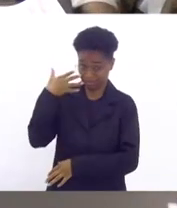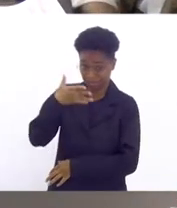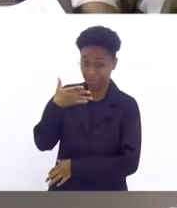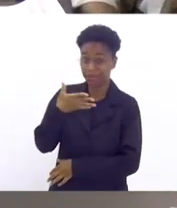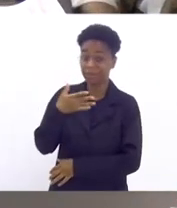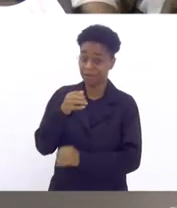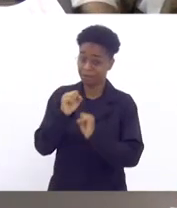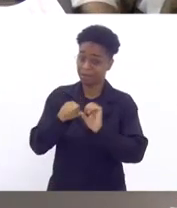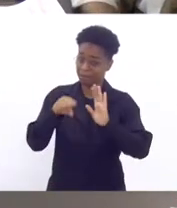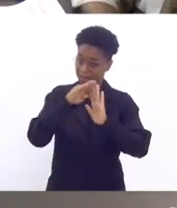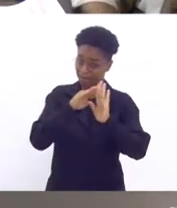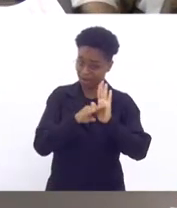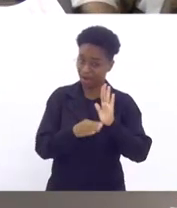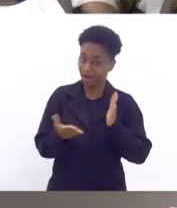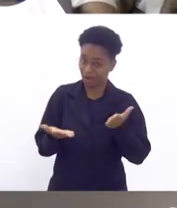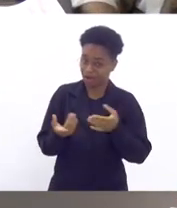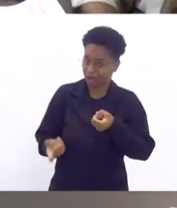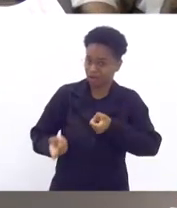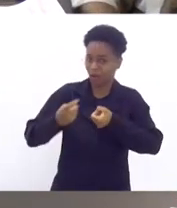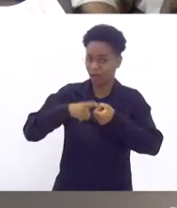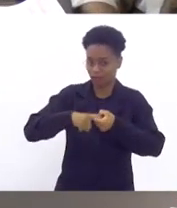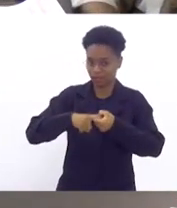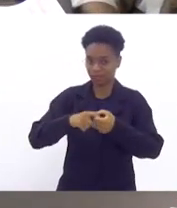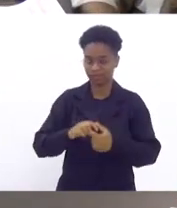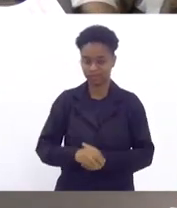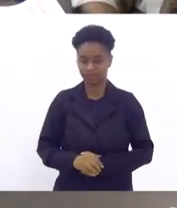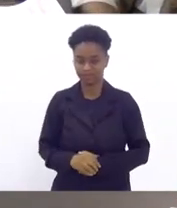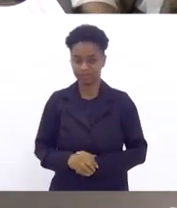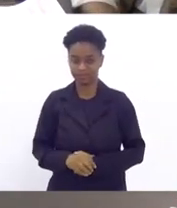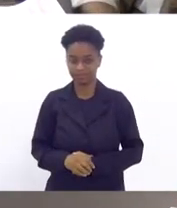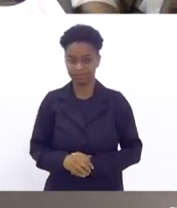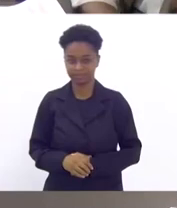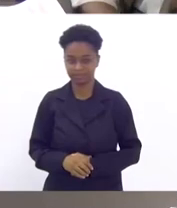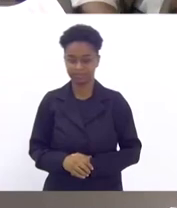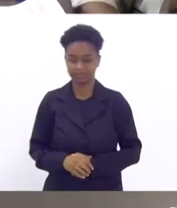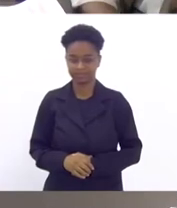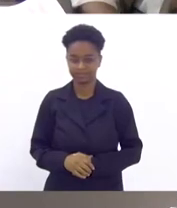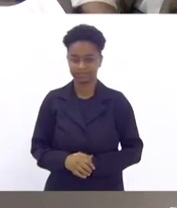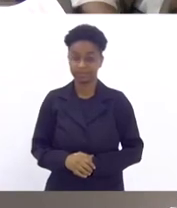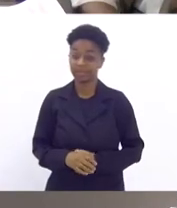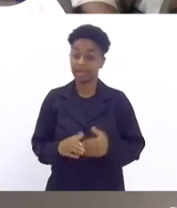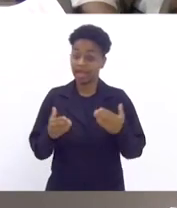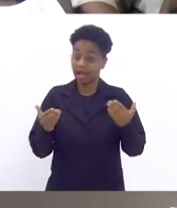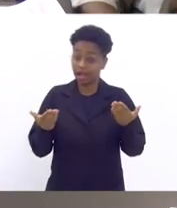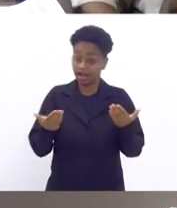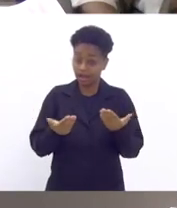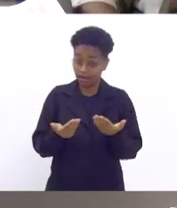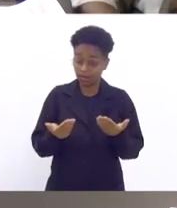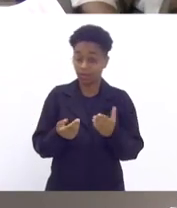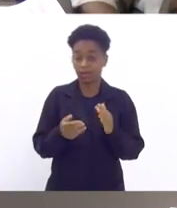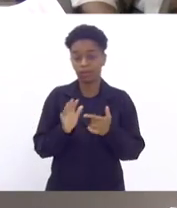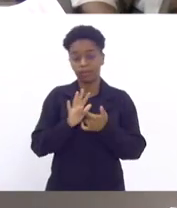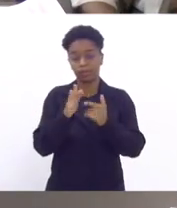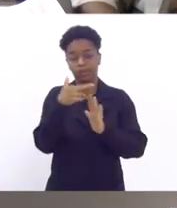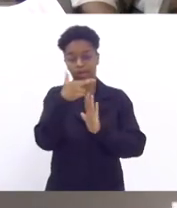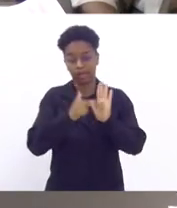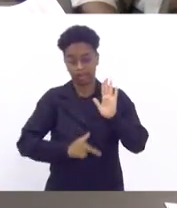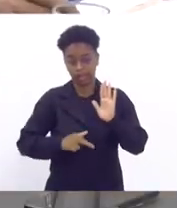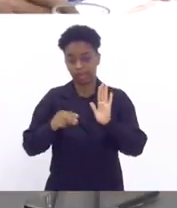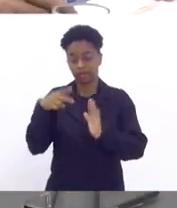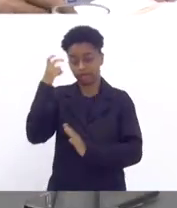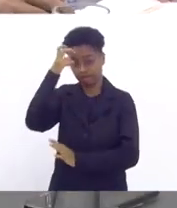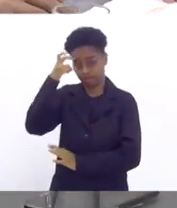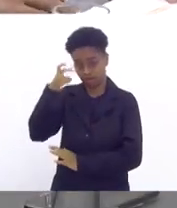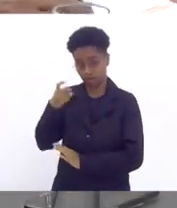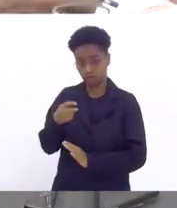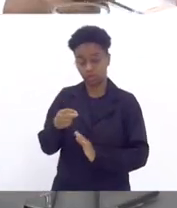a pauta retoma a pauta aqui para passar os projetos de relatoria deputada Verônica o item dois